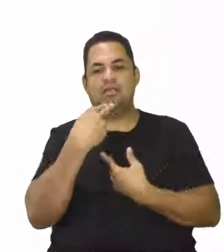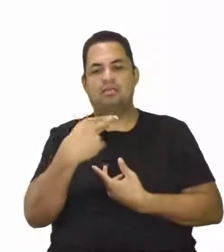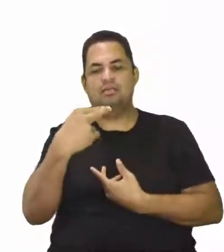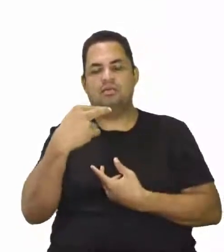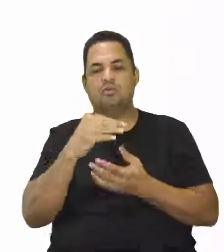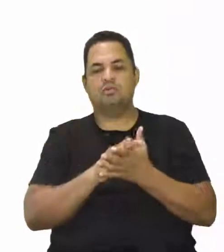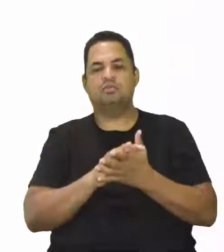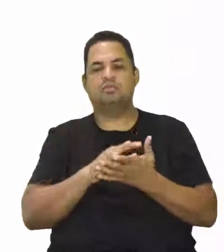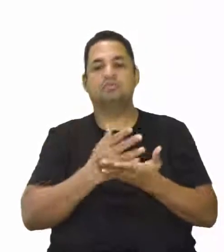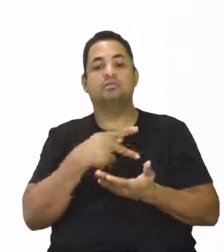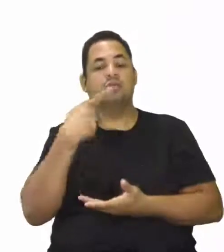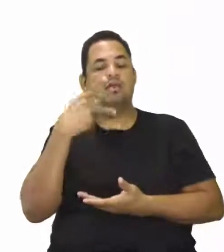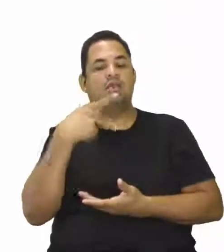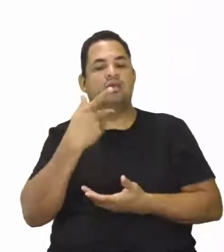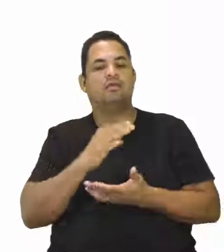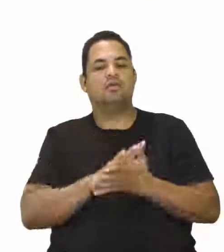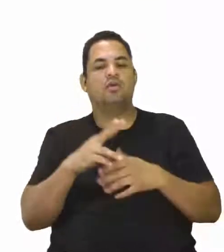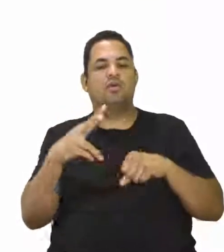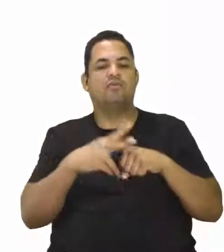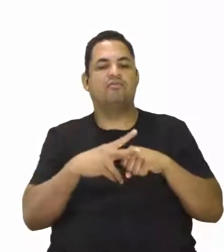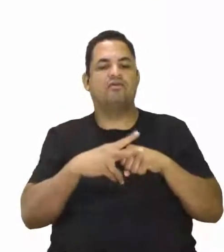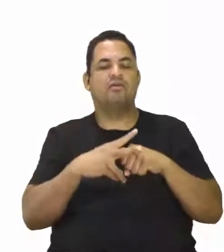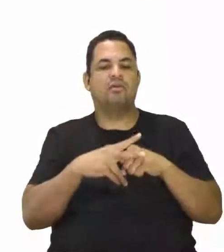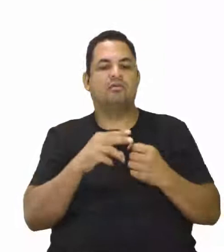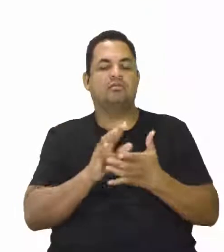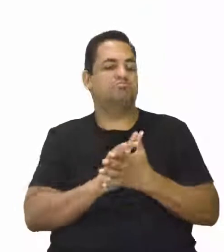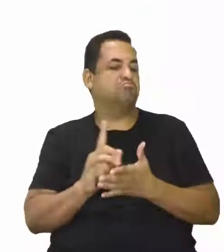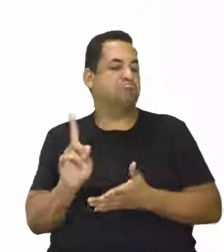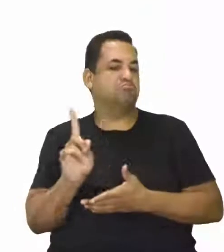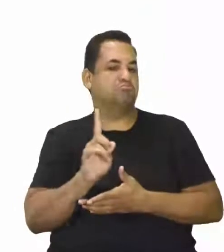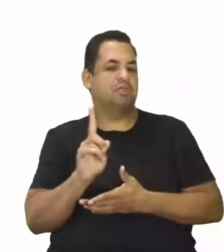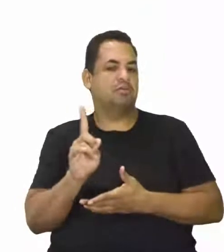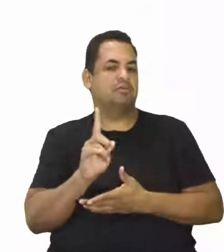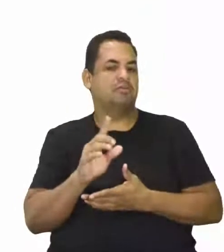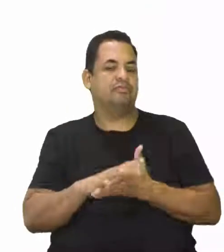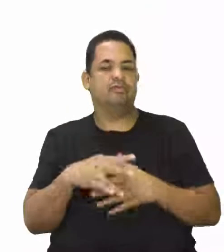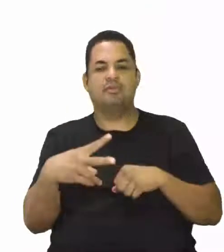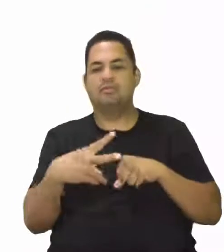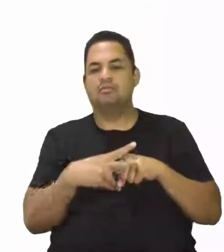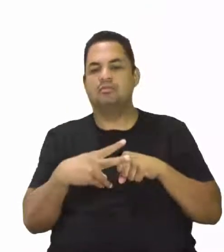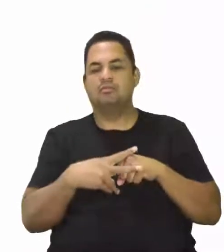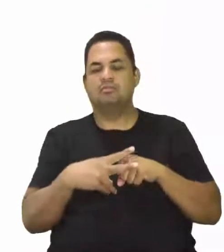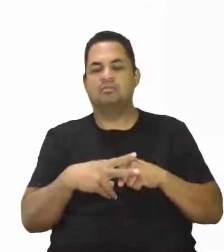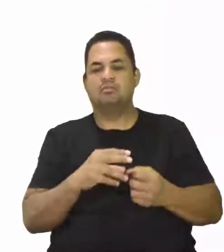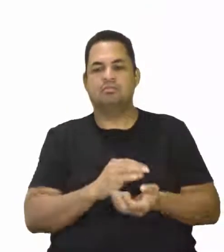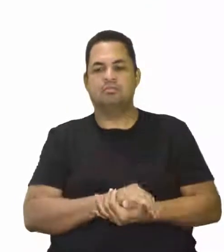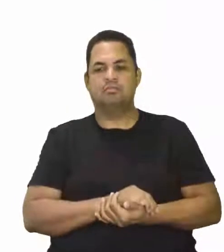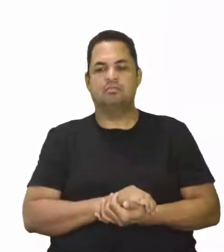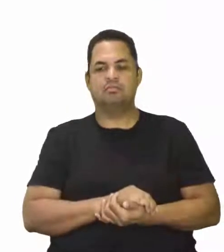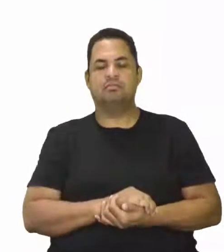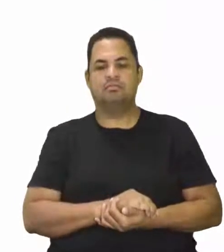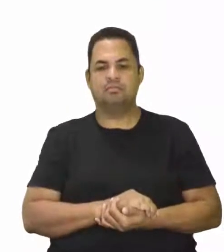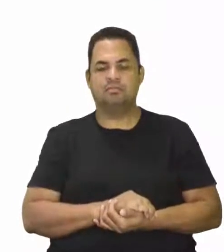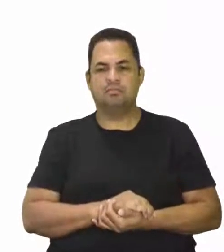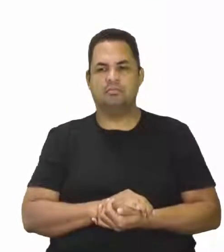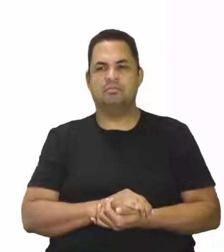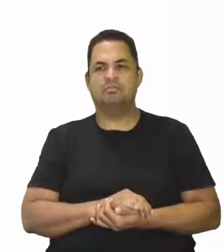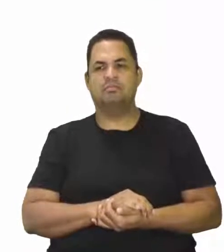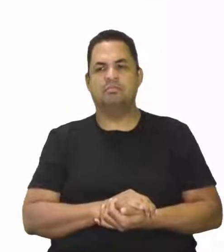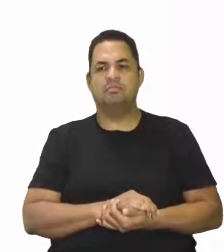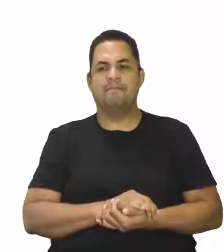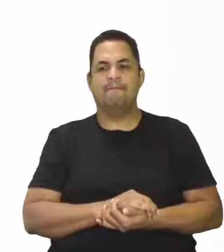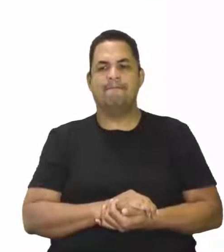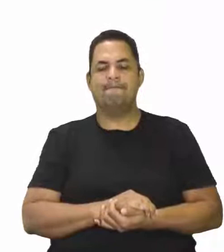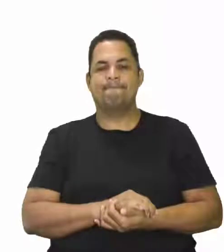linguagens expressadas, tanto a linguagem verbal quanto a linguagem não verbal. Isso mesmo, meus